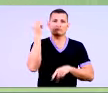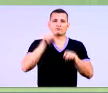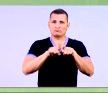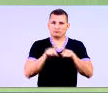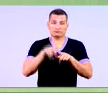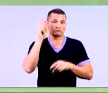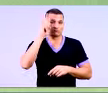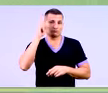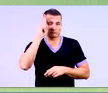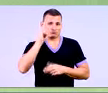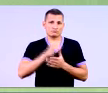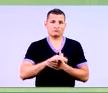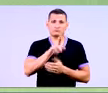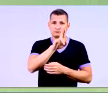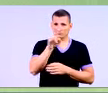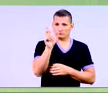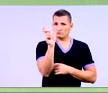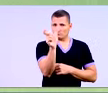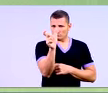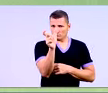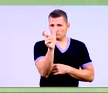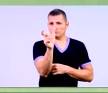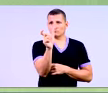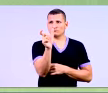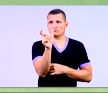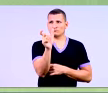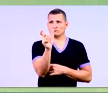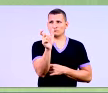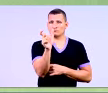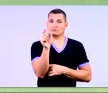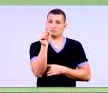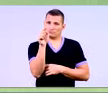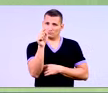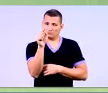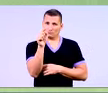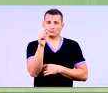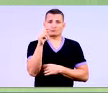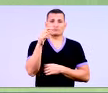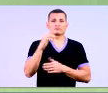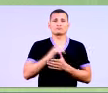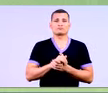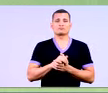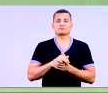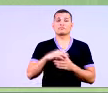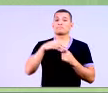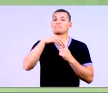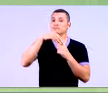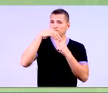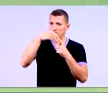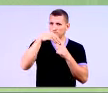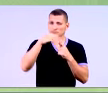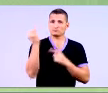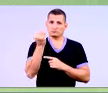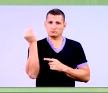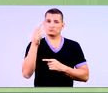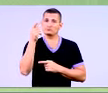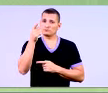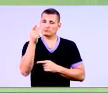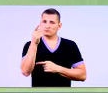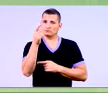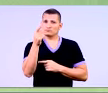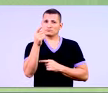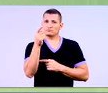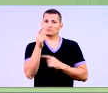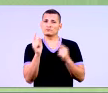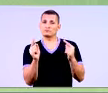lembrar é que o nome de uma variável gente ela preferencialmente é muito importante que você vincule ela o que você